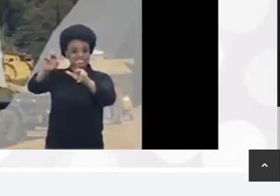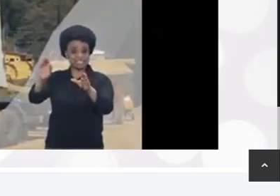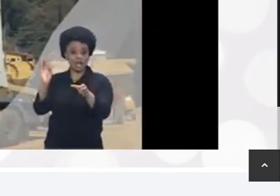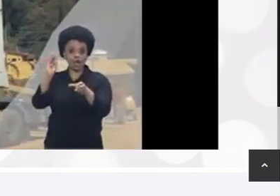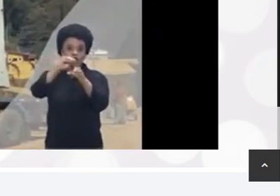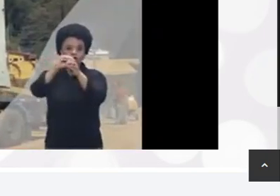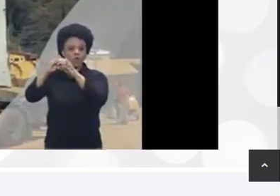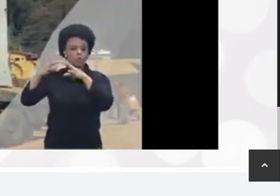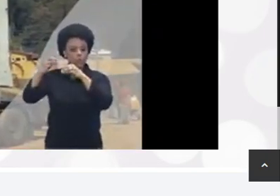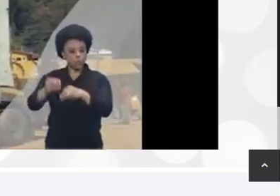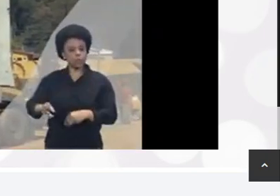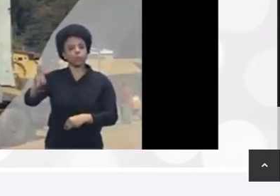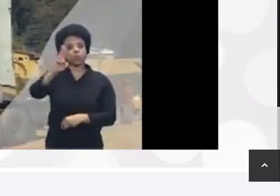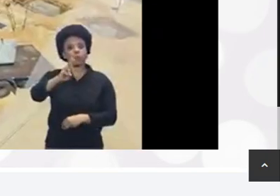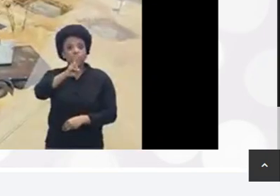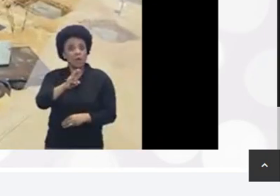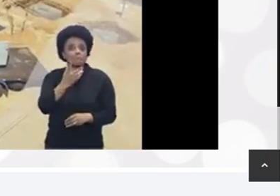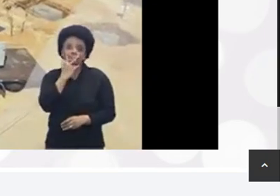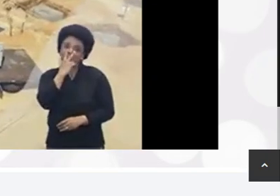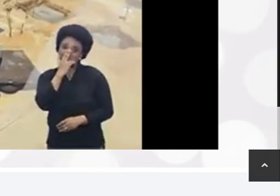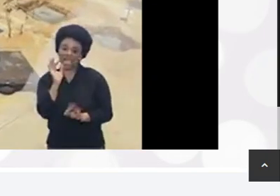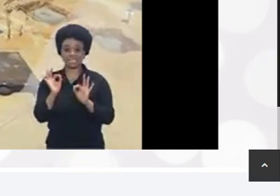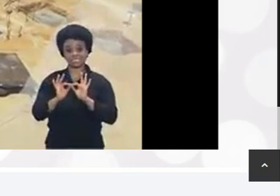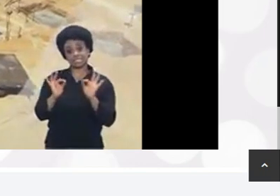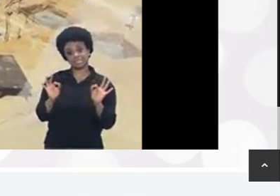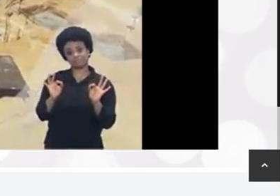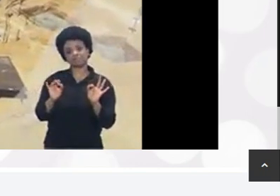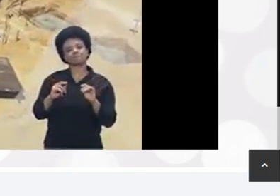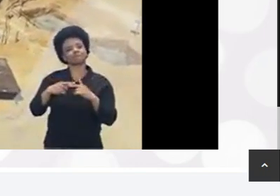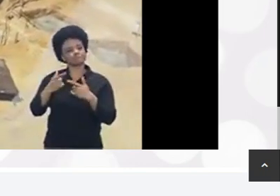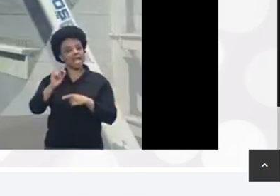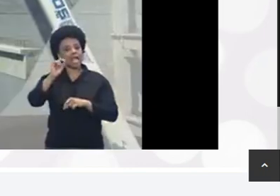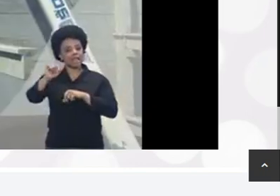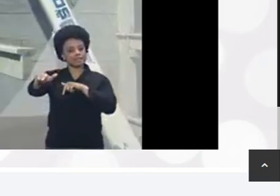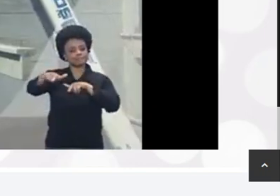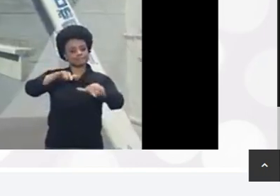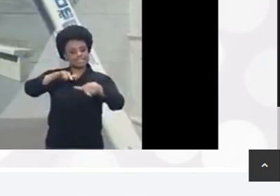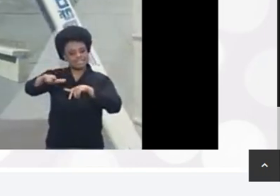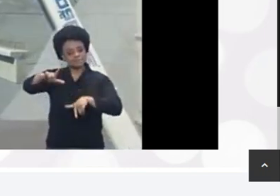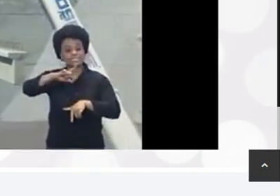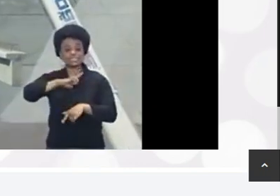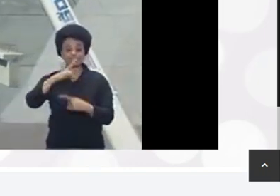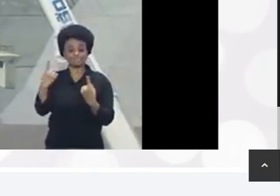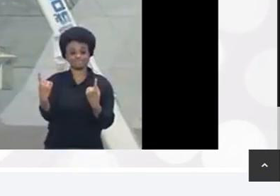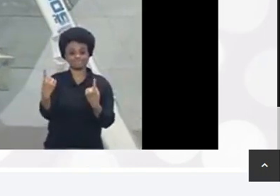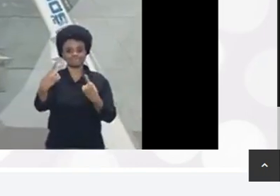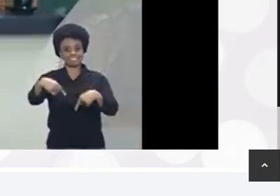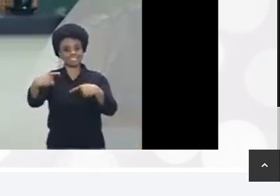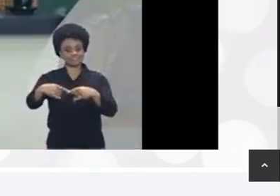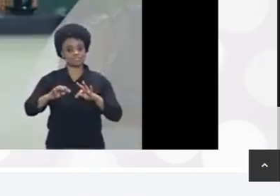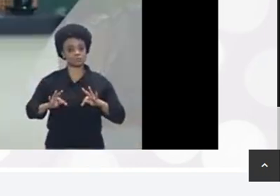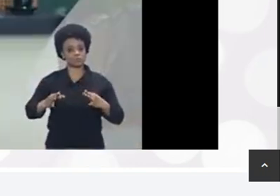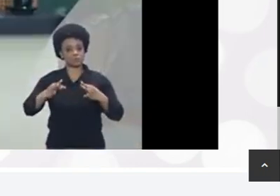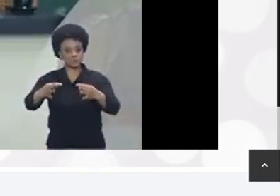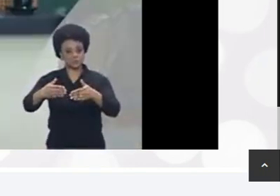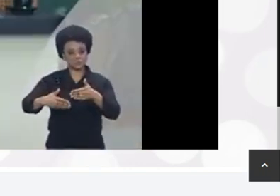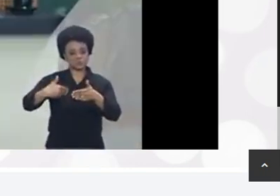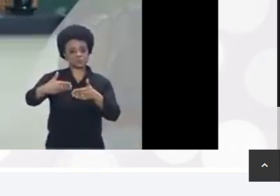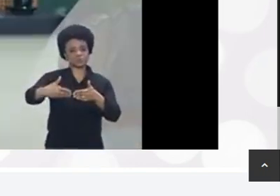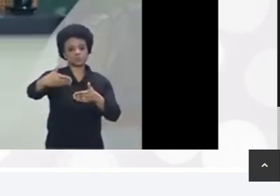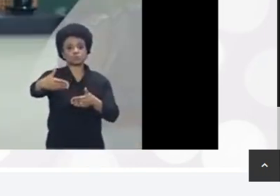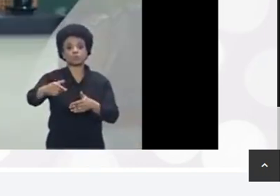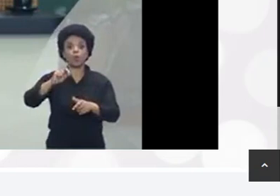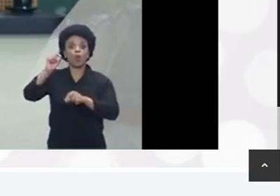em prática parece simples, mas os profissionais têm muitos desafios técnicos pela frente. O steel frame ele